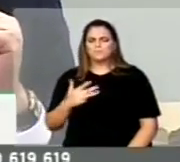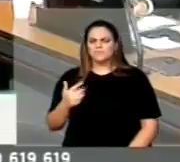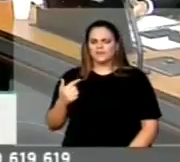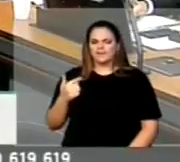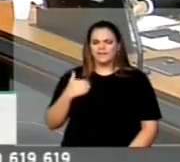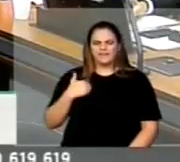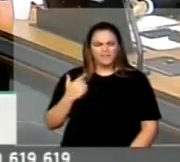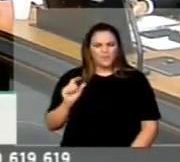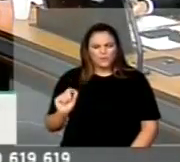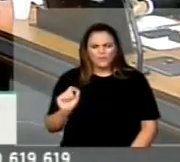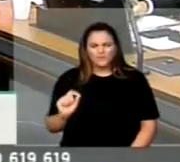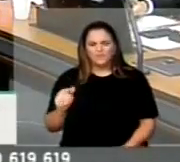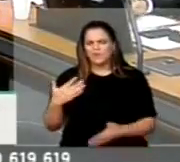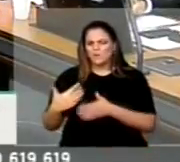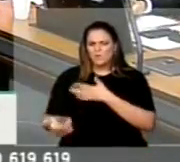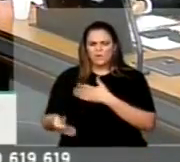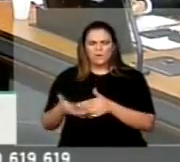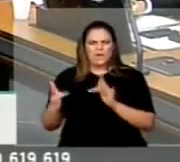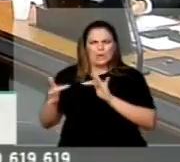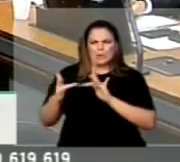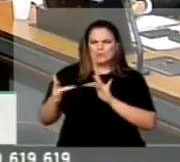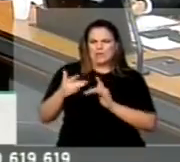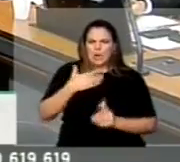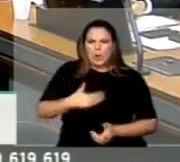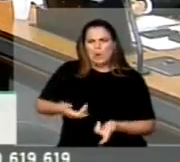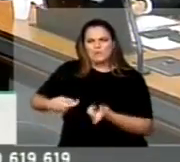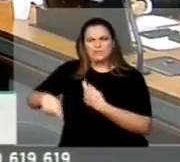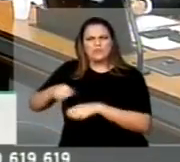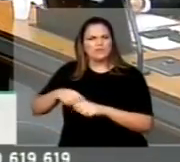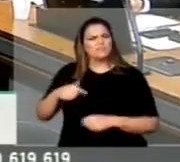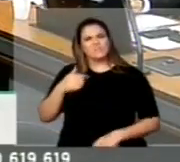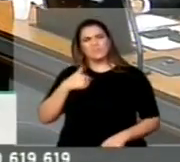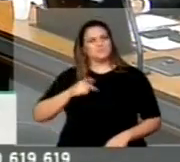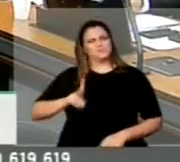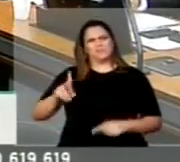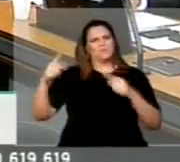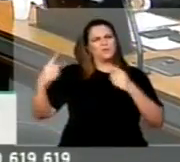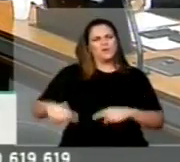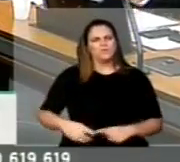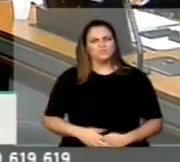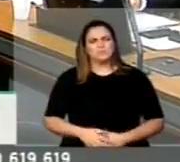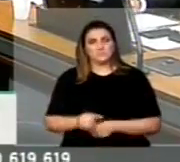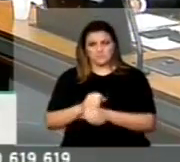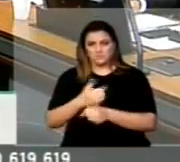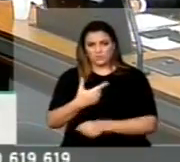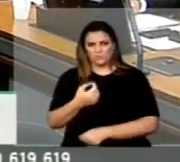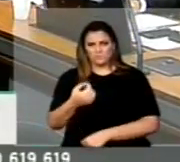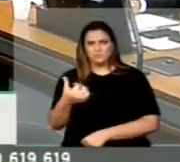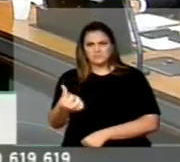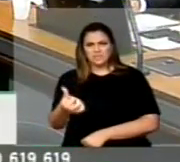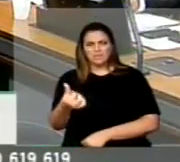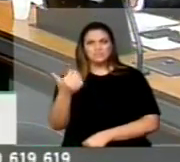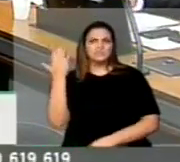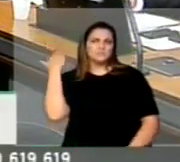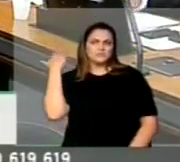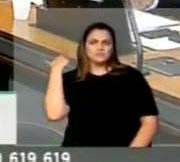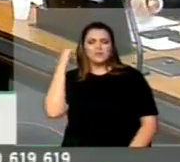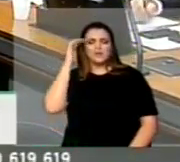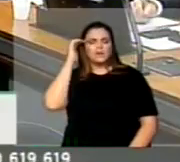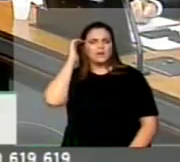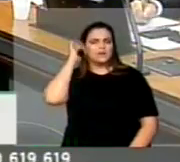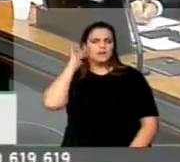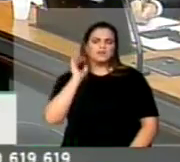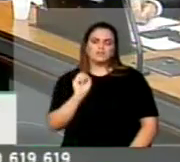de vinculação com qualquer coisa do governo, a qual eu fazia ferrenha oposição nessa casa. Em 2006, na época que estava se tratando das